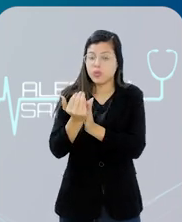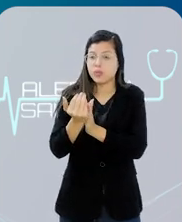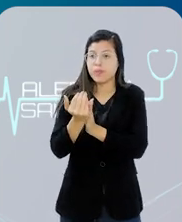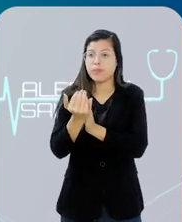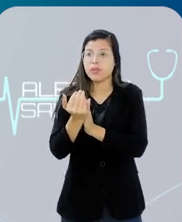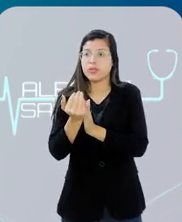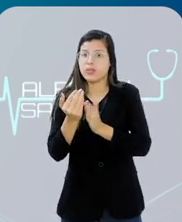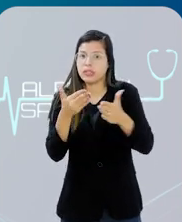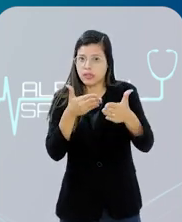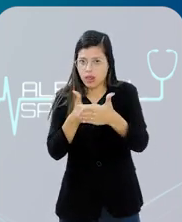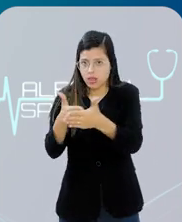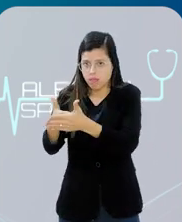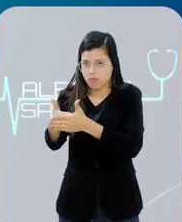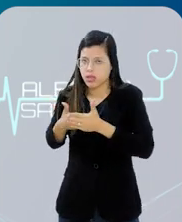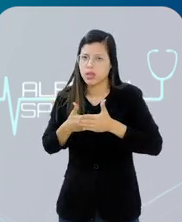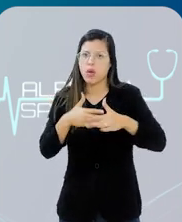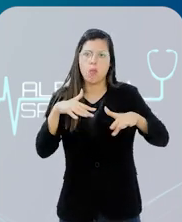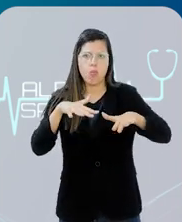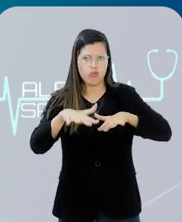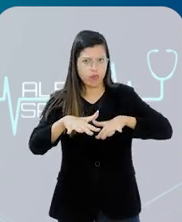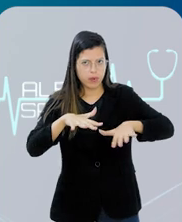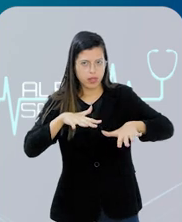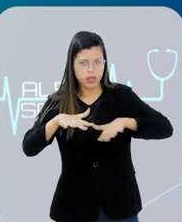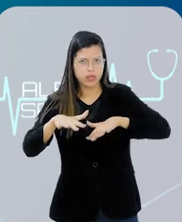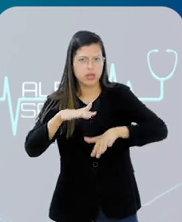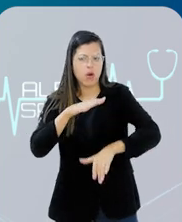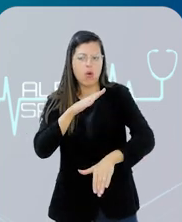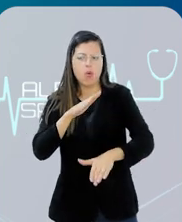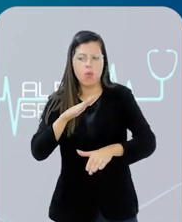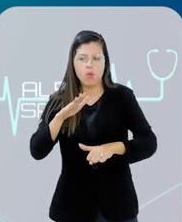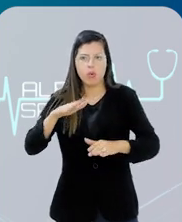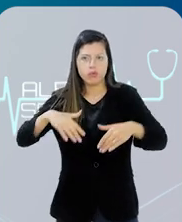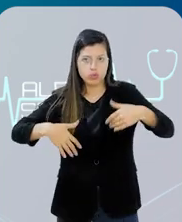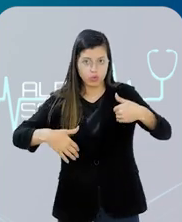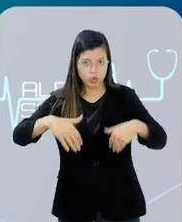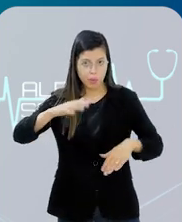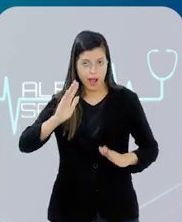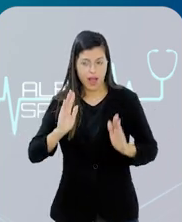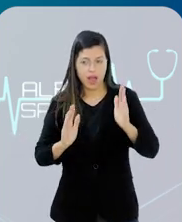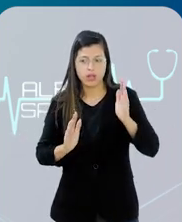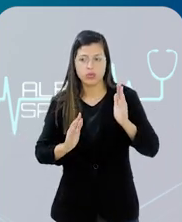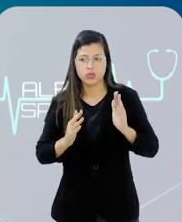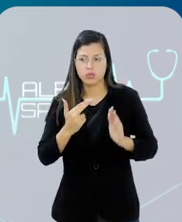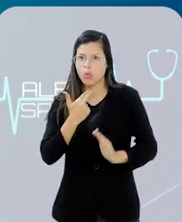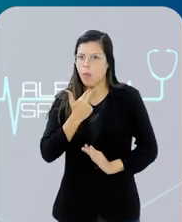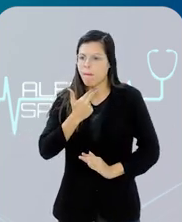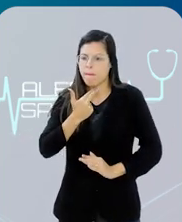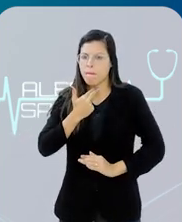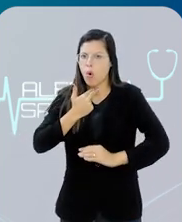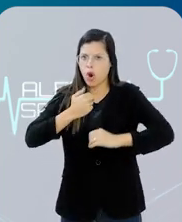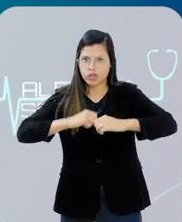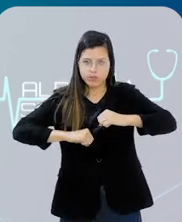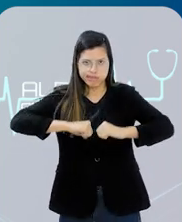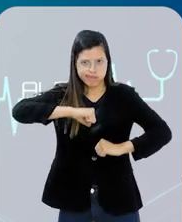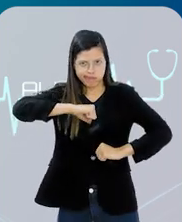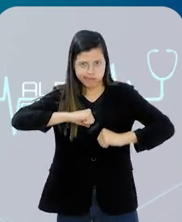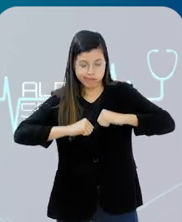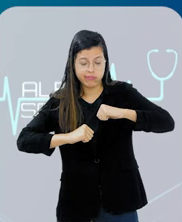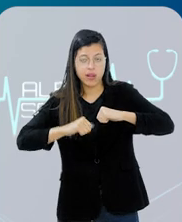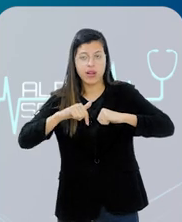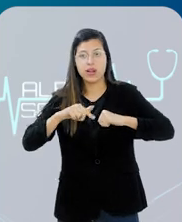inicialmente, a gente limita um pouco a movimentação dos braços dessas pacientes. Hoje, a gente já tem uma movimentação um pouquinho